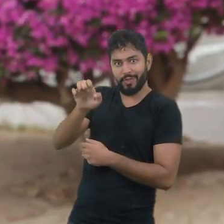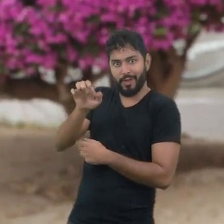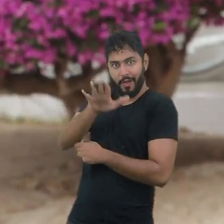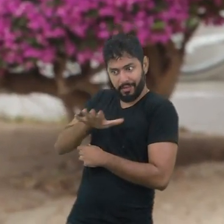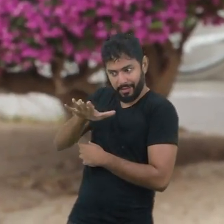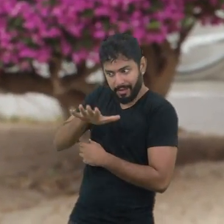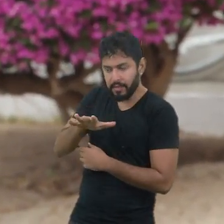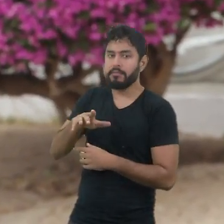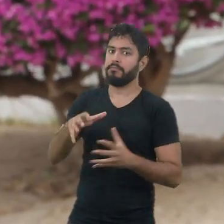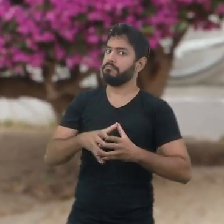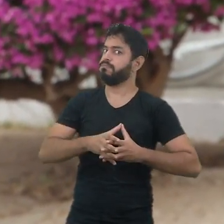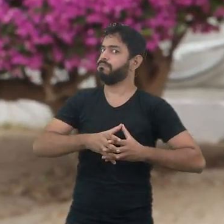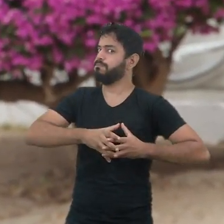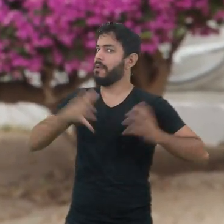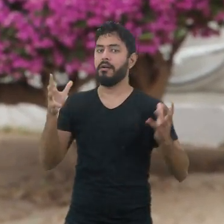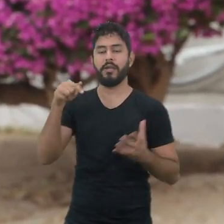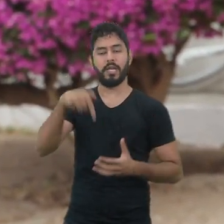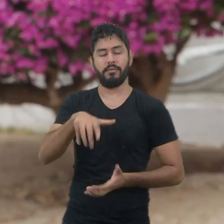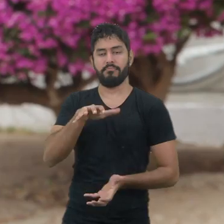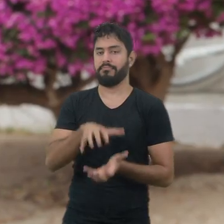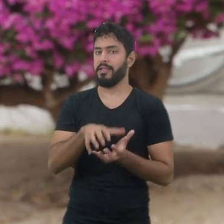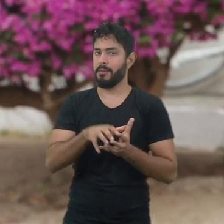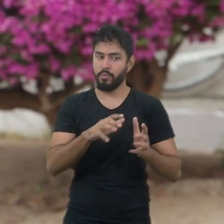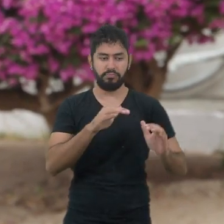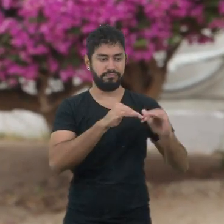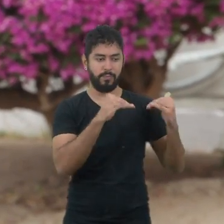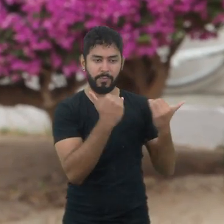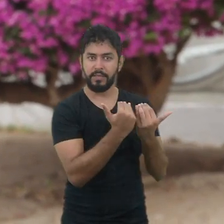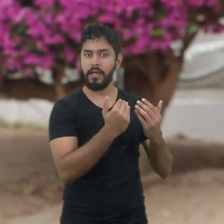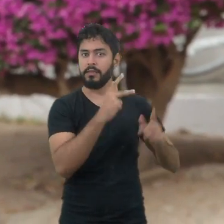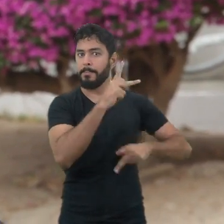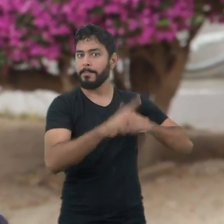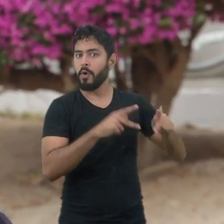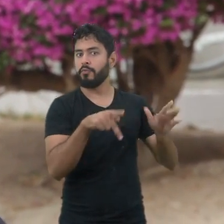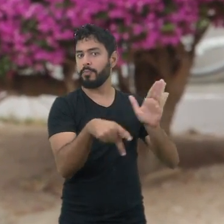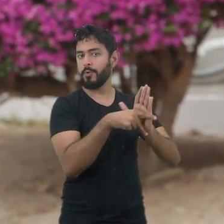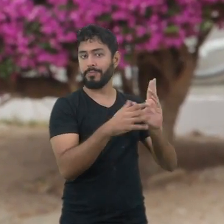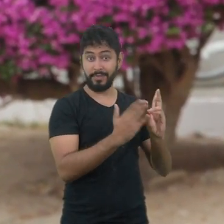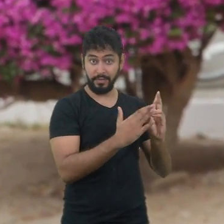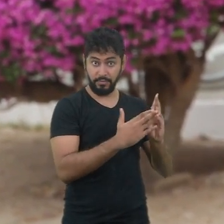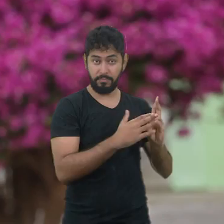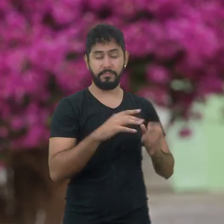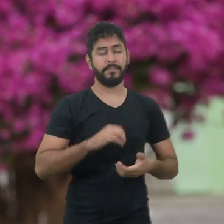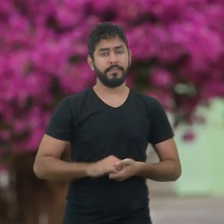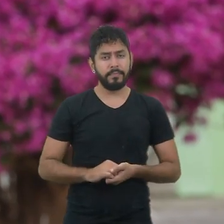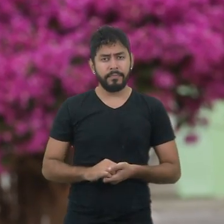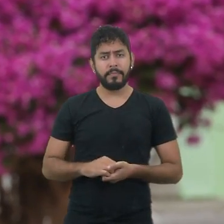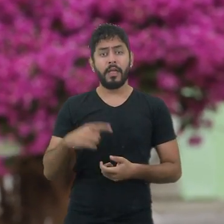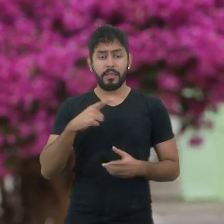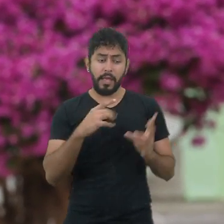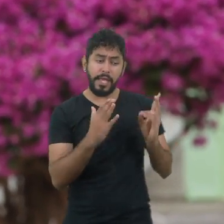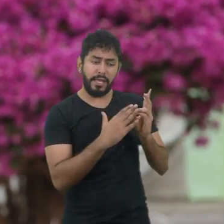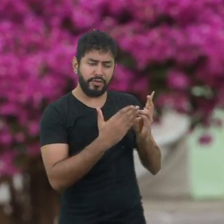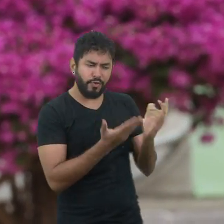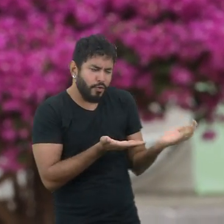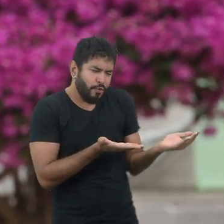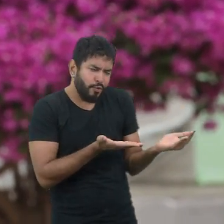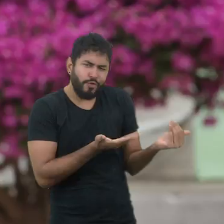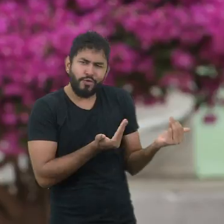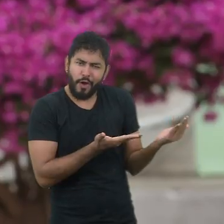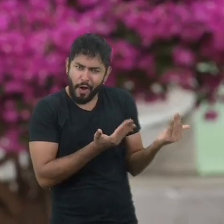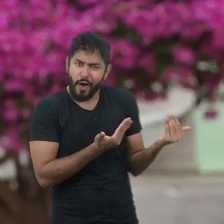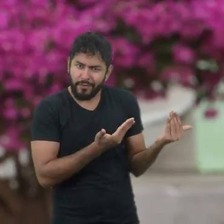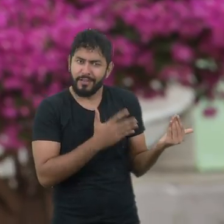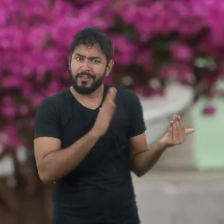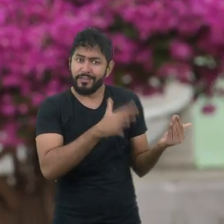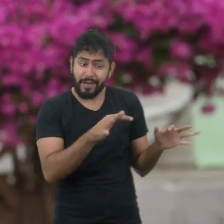quantidade de indígenas, né? A maior quantidade de tribos, de povos indígenas. Os índios mais jovens,